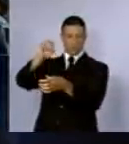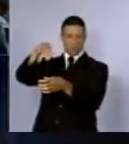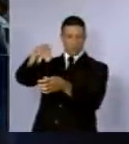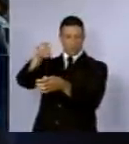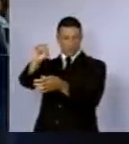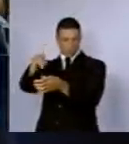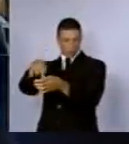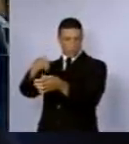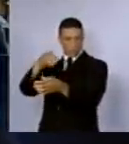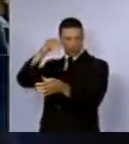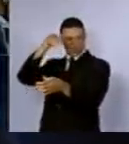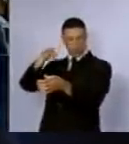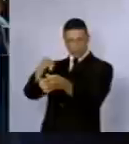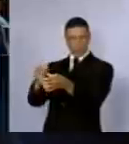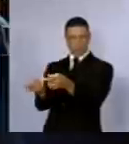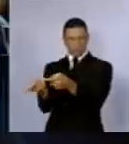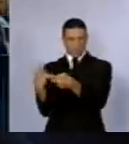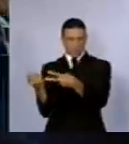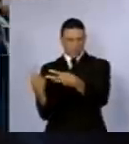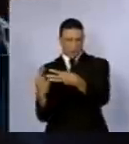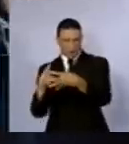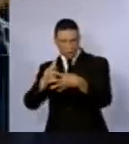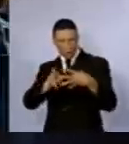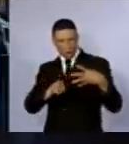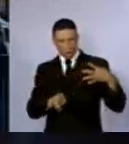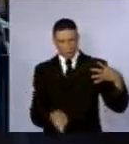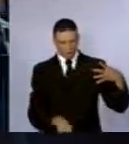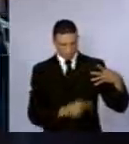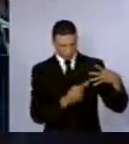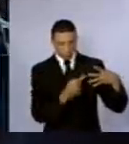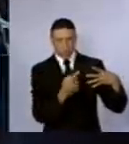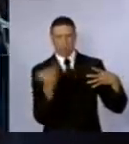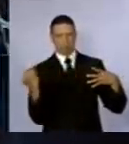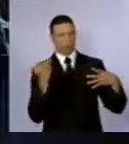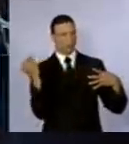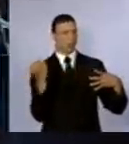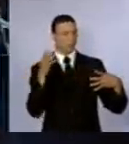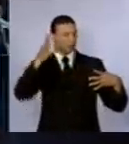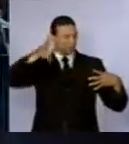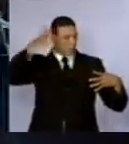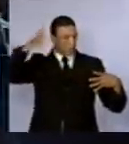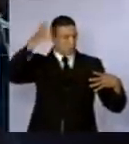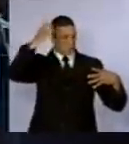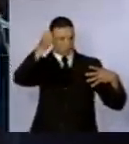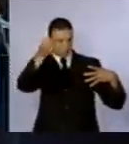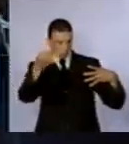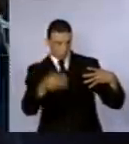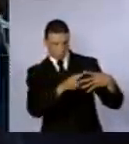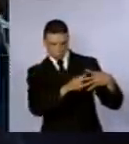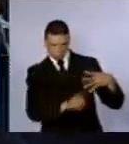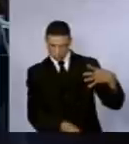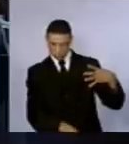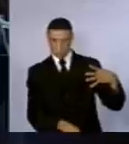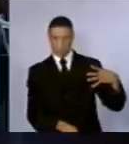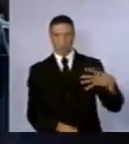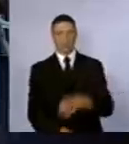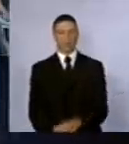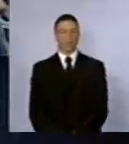fazem parte da legislação que a gente acha que é importante a gente considerar nessa política nacional,